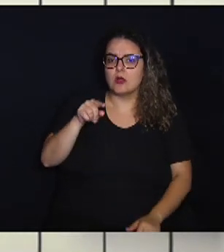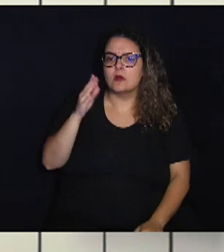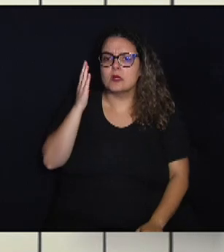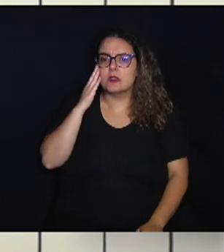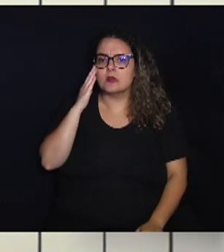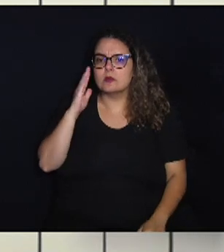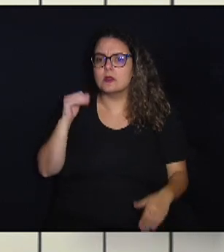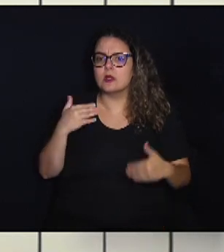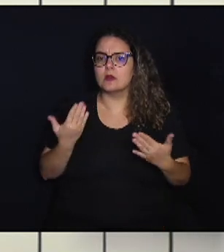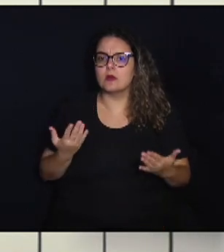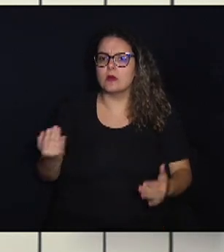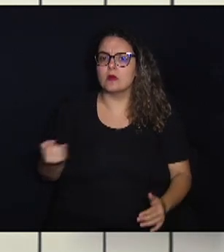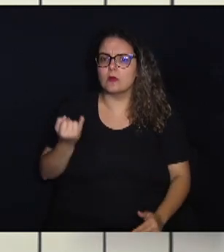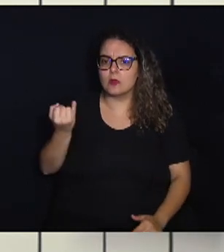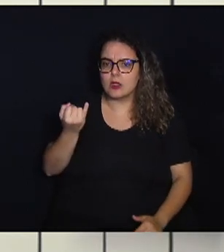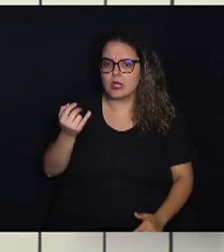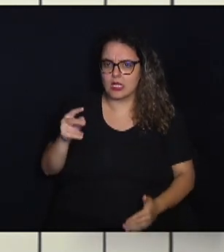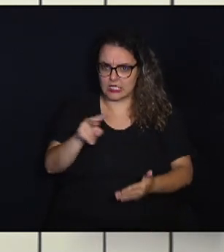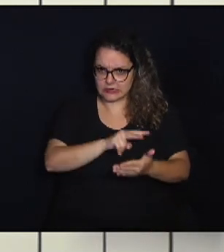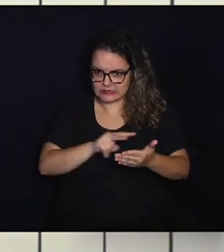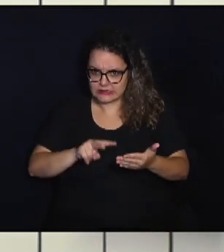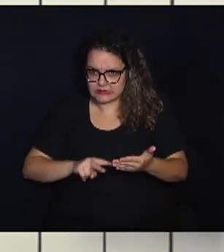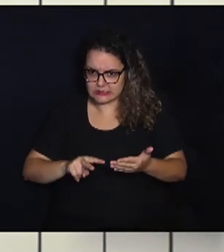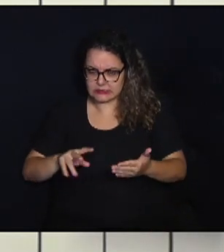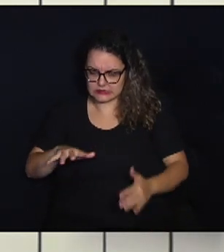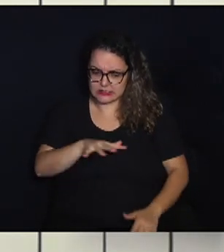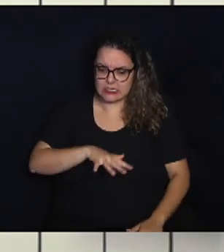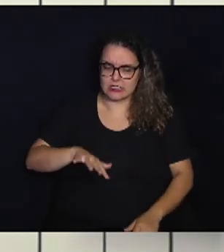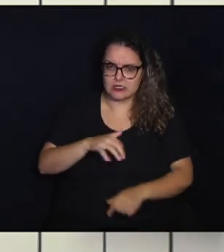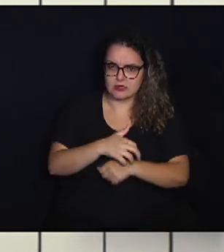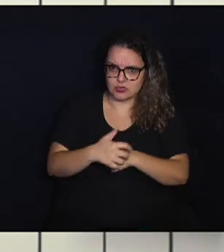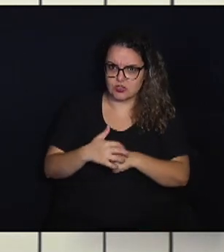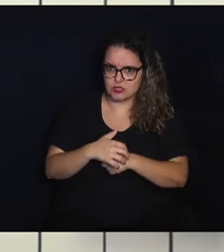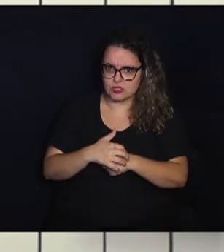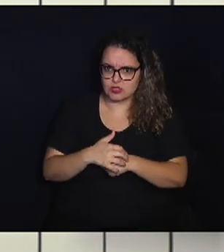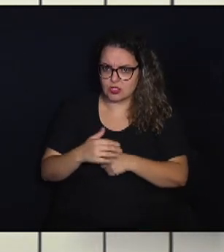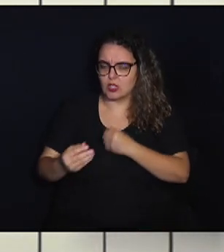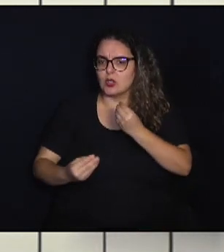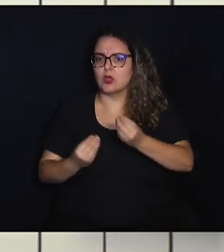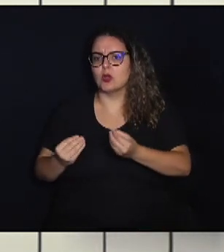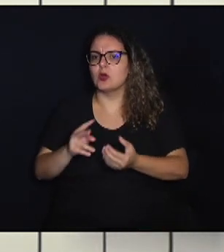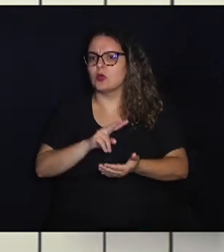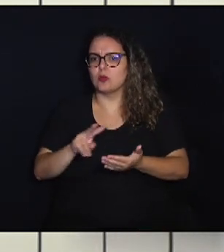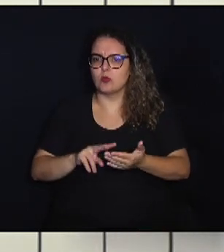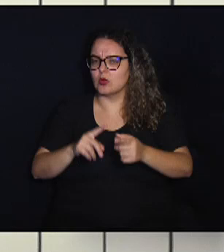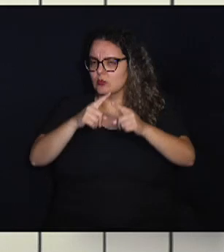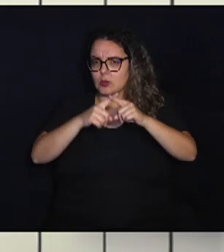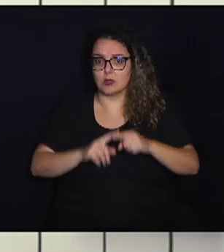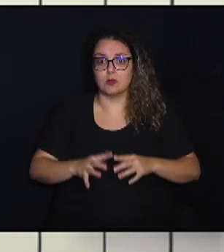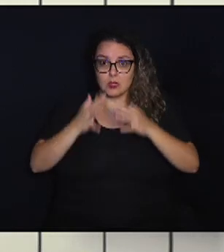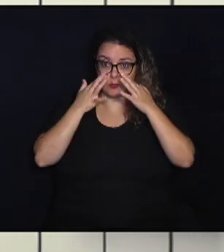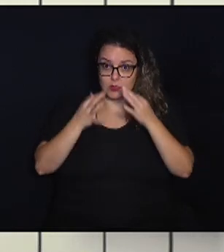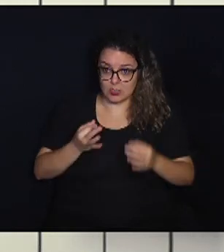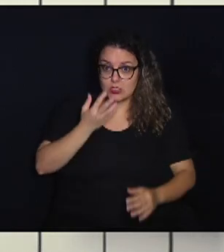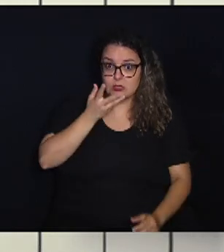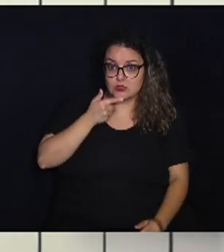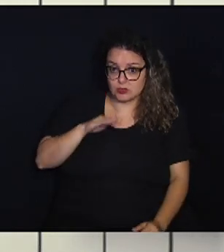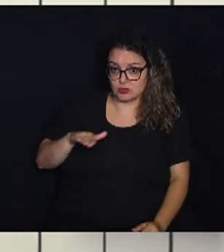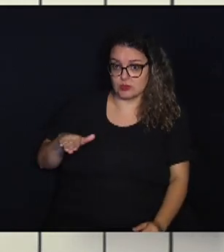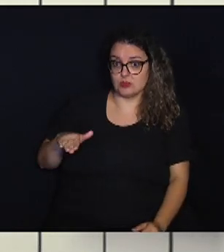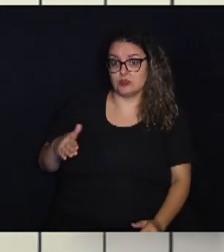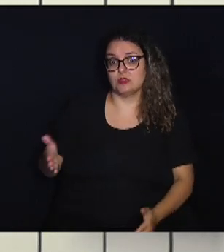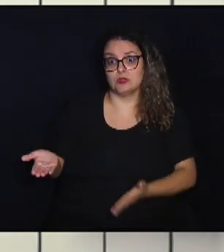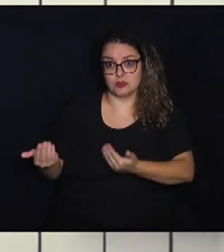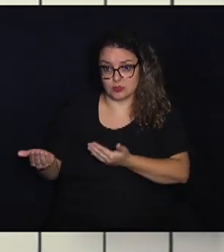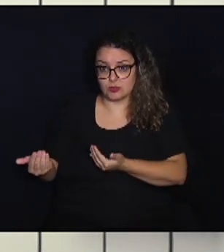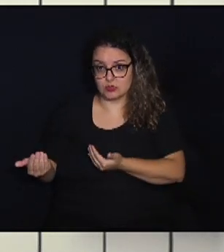qual a importância da leitura em um mundo digital? Como a leitura disputa a atenção das crianças e dos